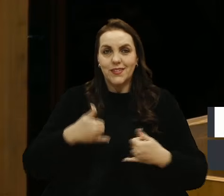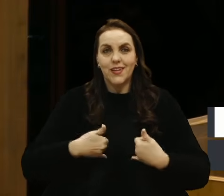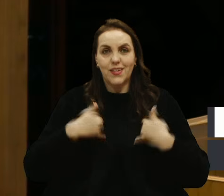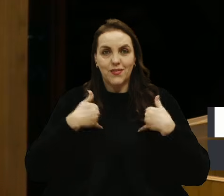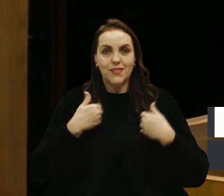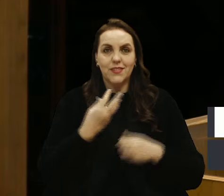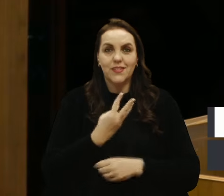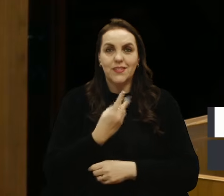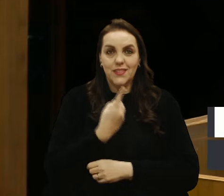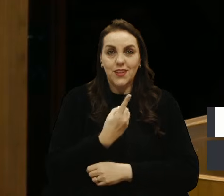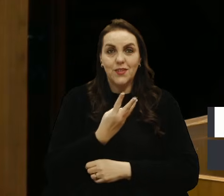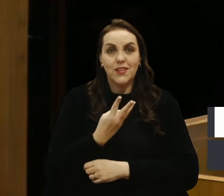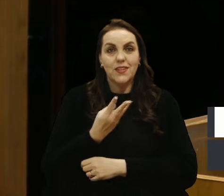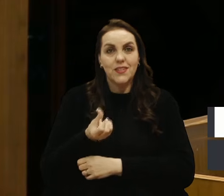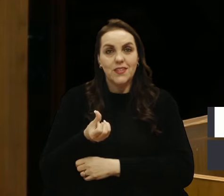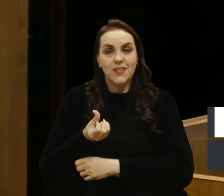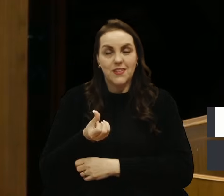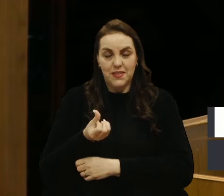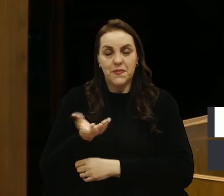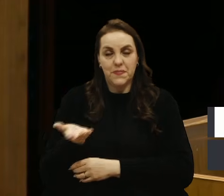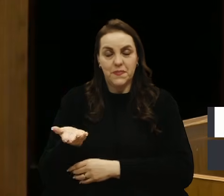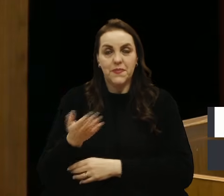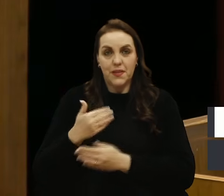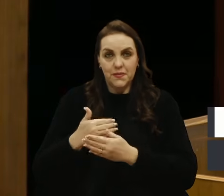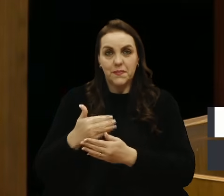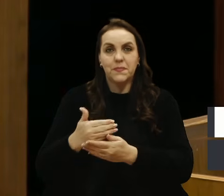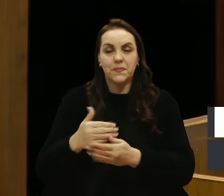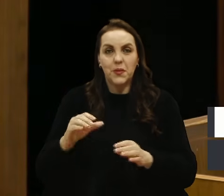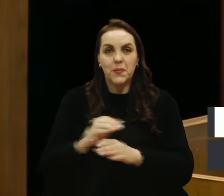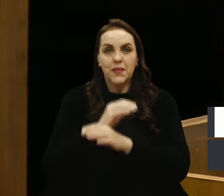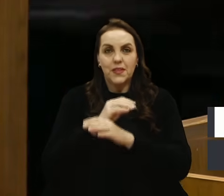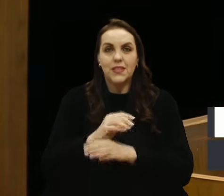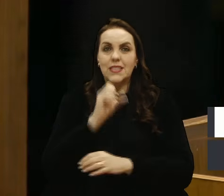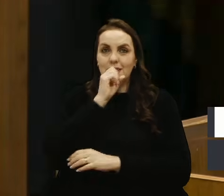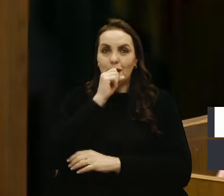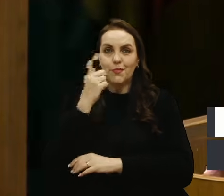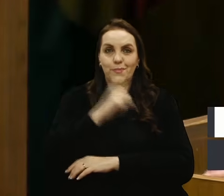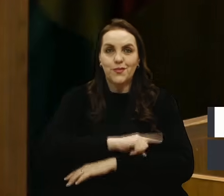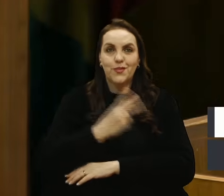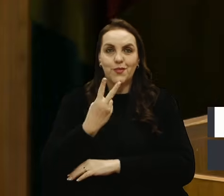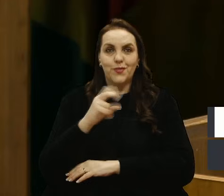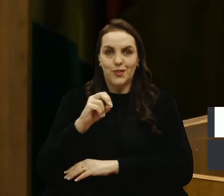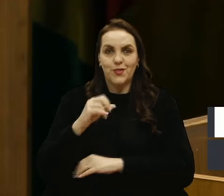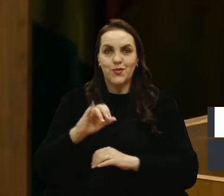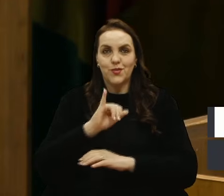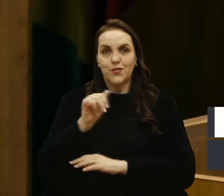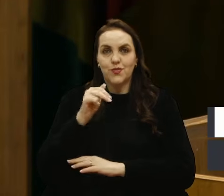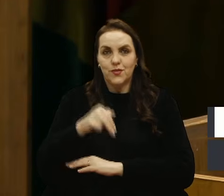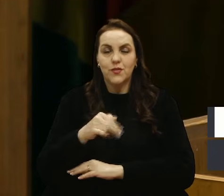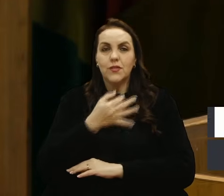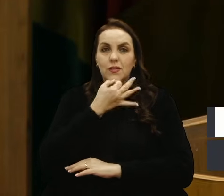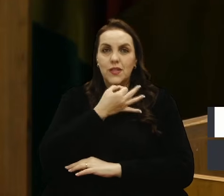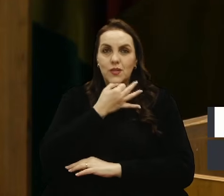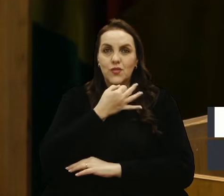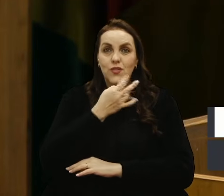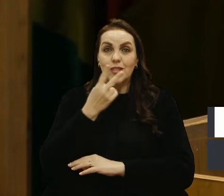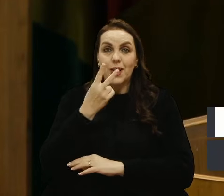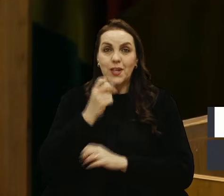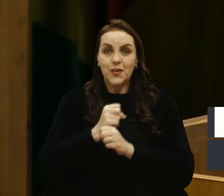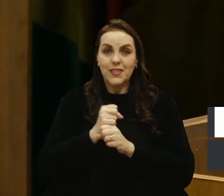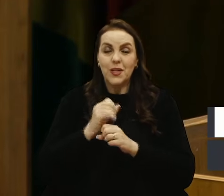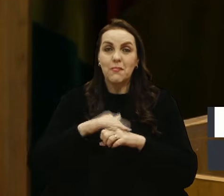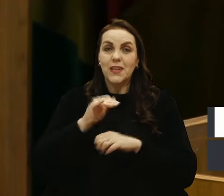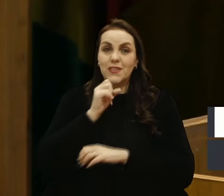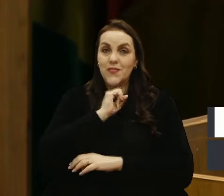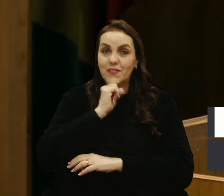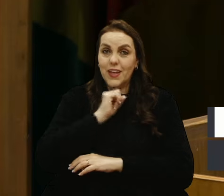de 136 anos, que se completarão no próximo sábado, dia 20 de junho. Caxias do Sul é 2 anos mais velha